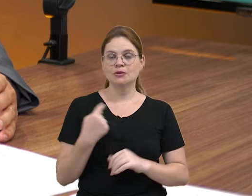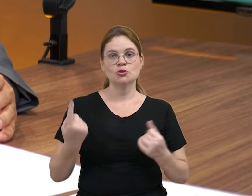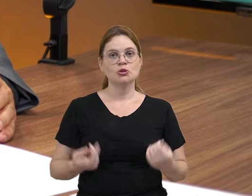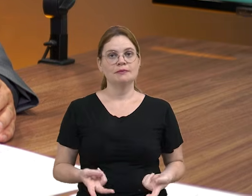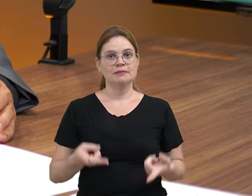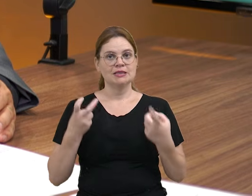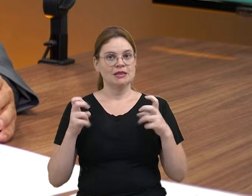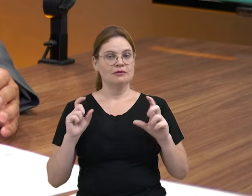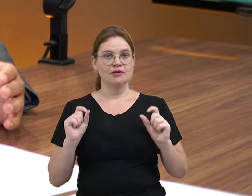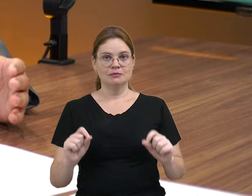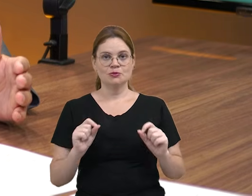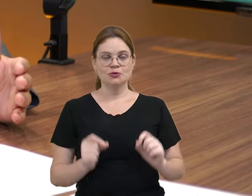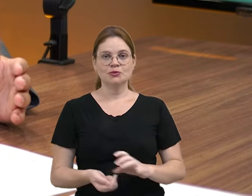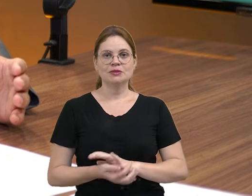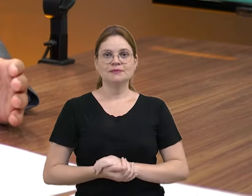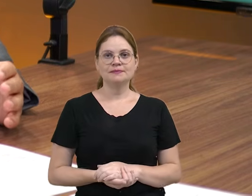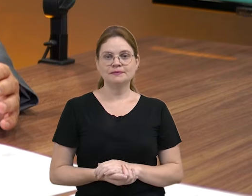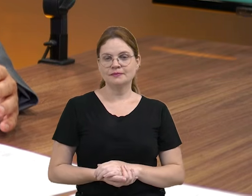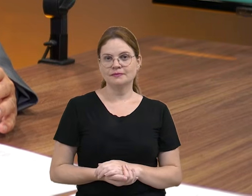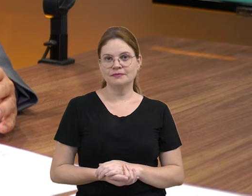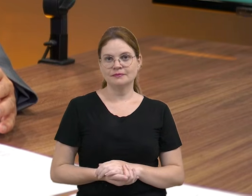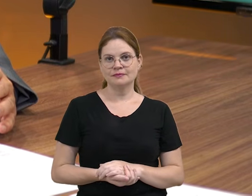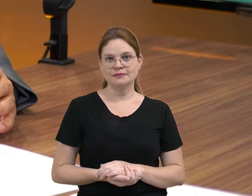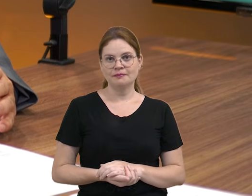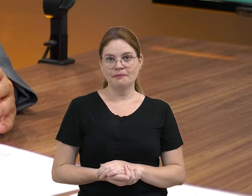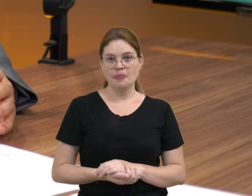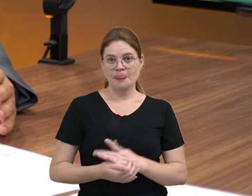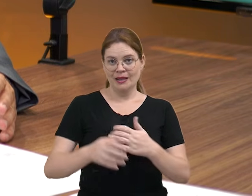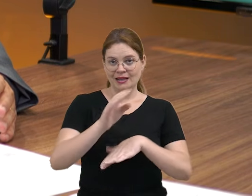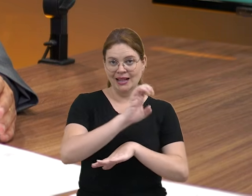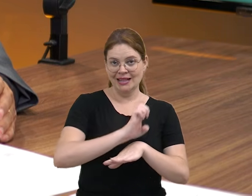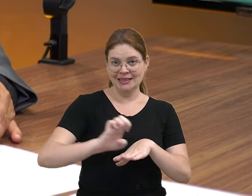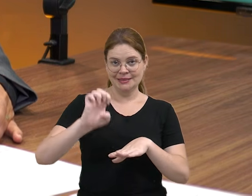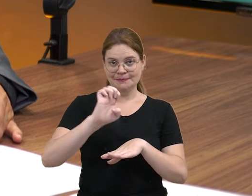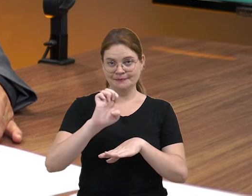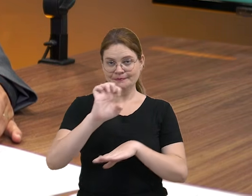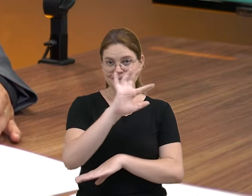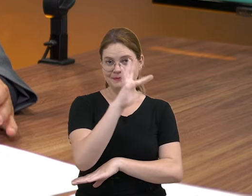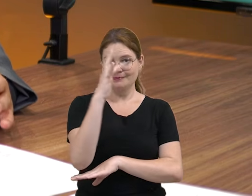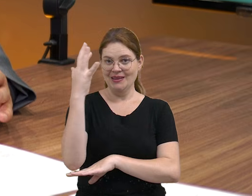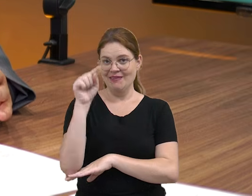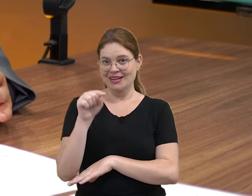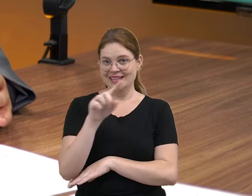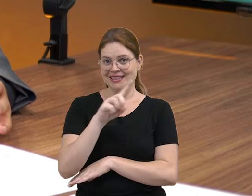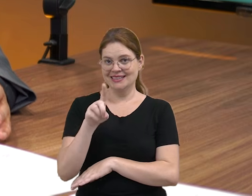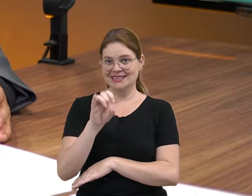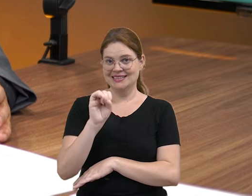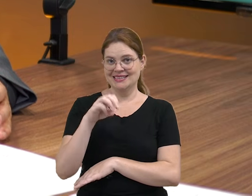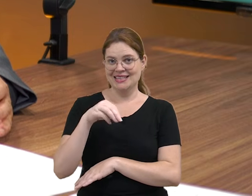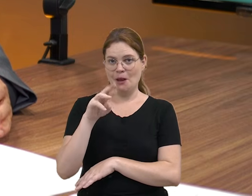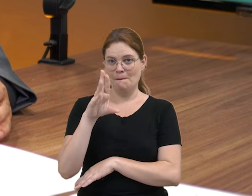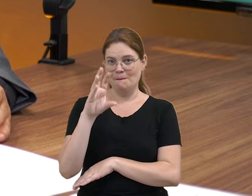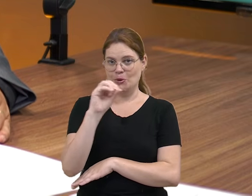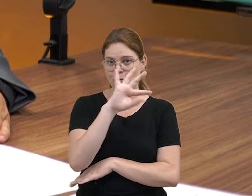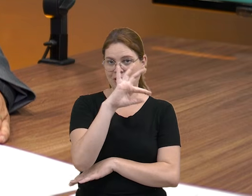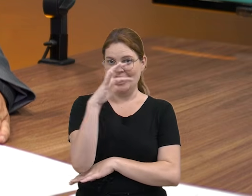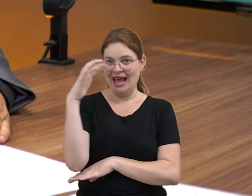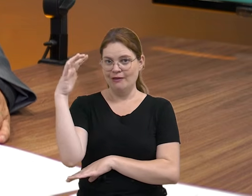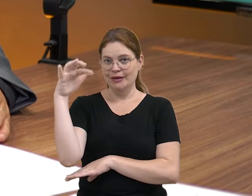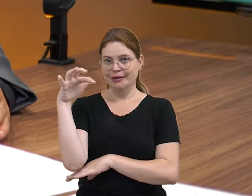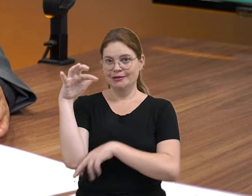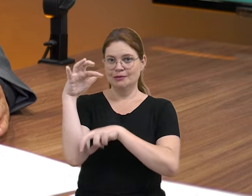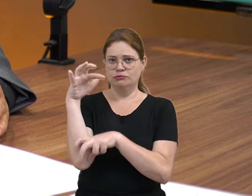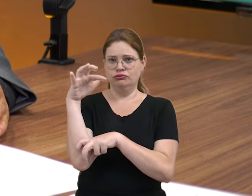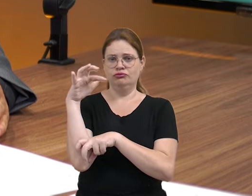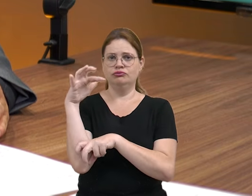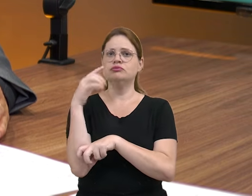aqui Elias, então, numa sombra de zimbro, a sombra de zimbro desejou a